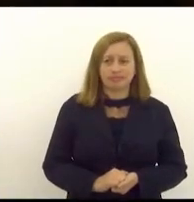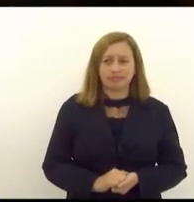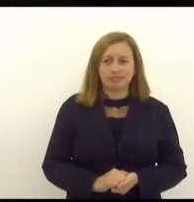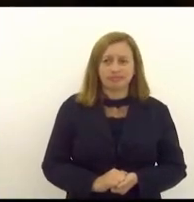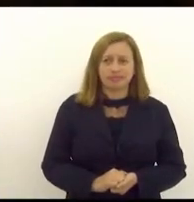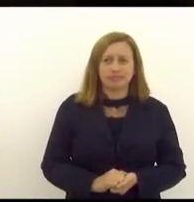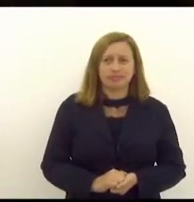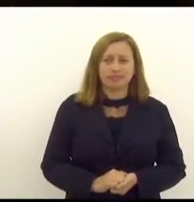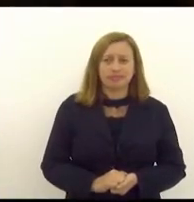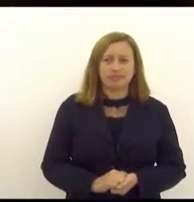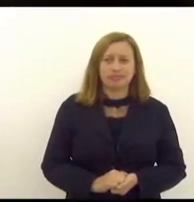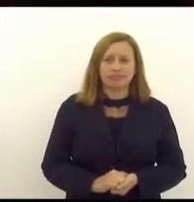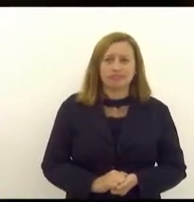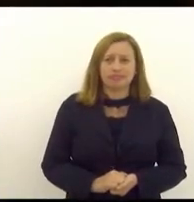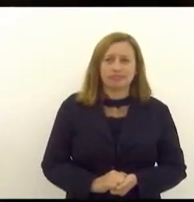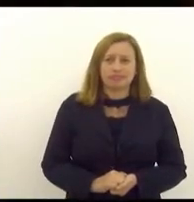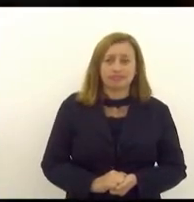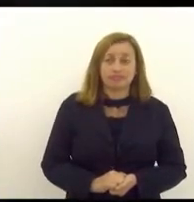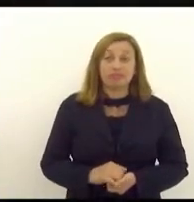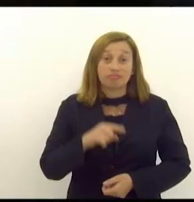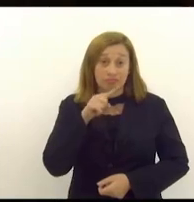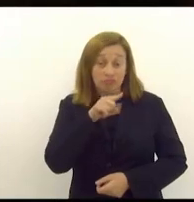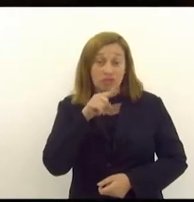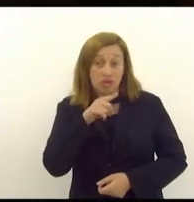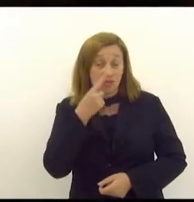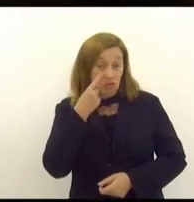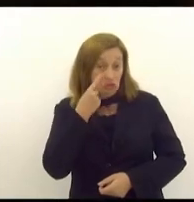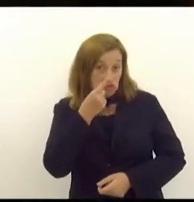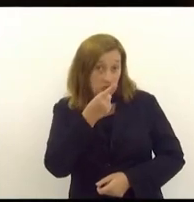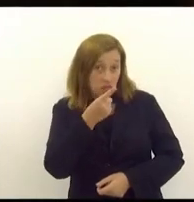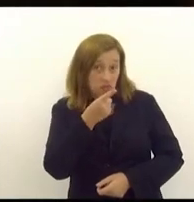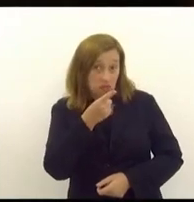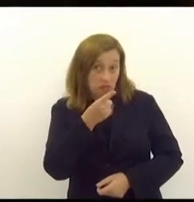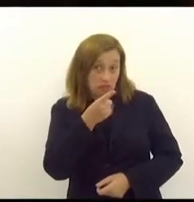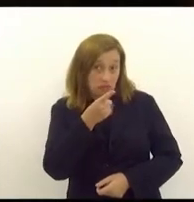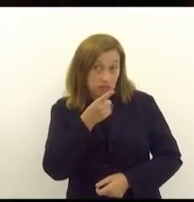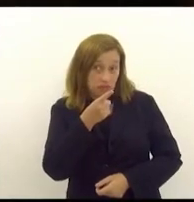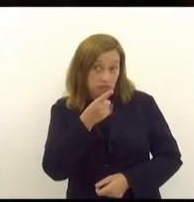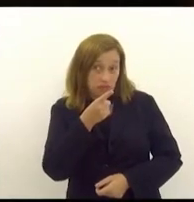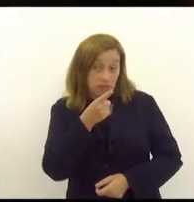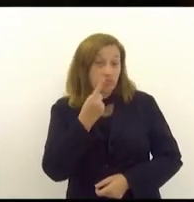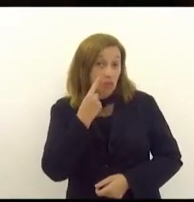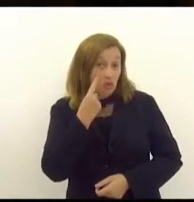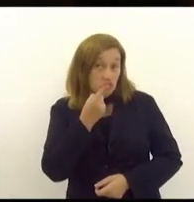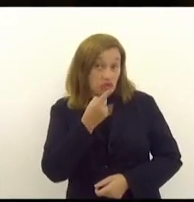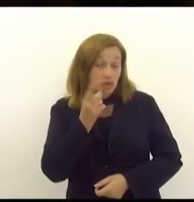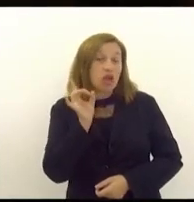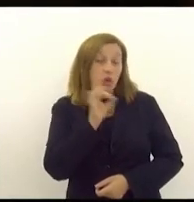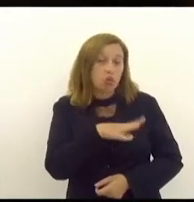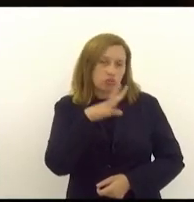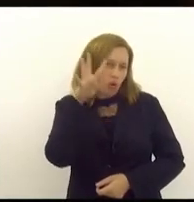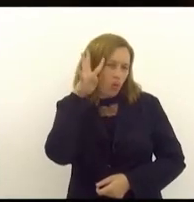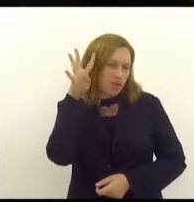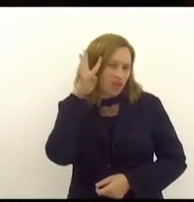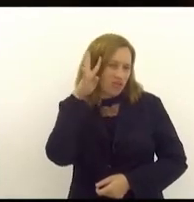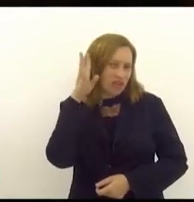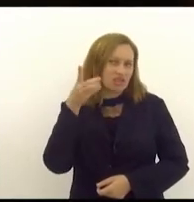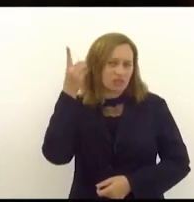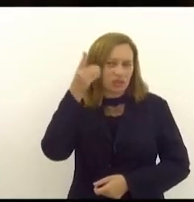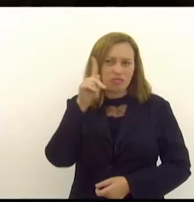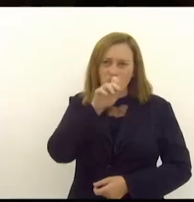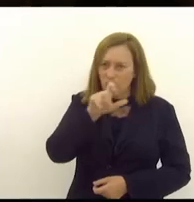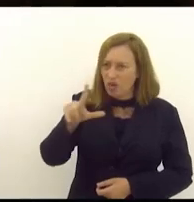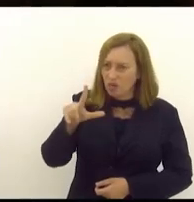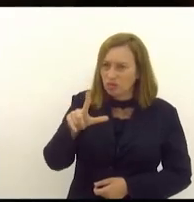tá aqui ó Isso aqui foi o que nós presenciamos nós presenciamos na última quarta-feira Deputado por Bel